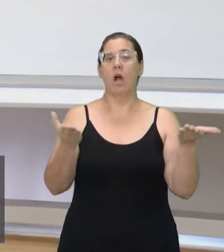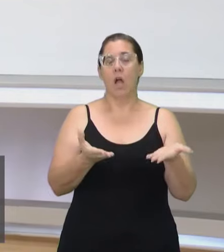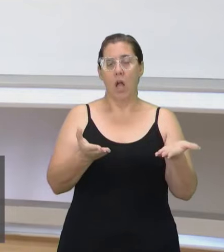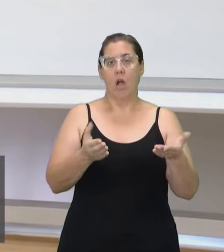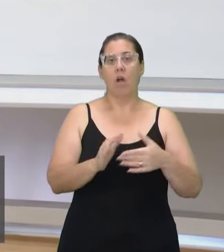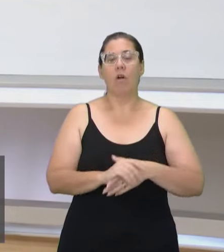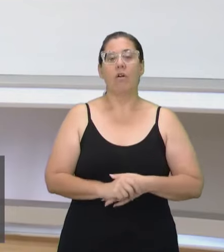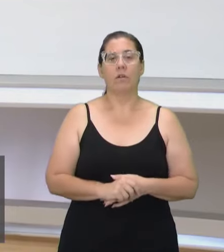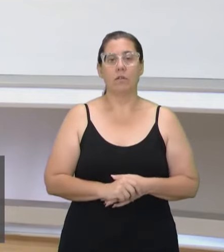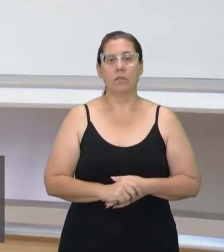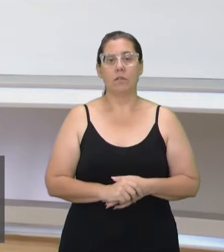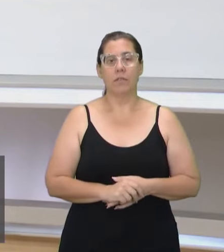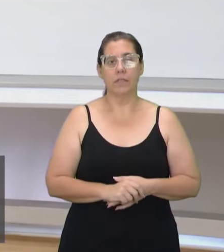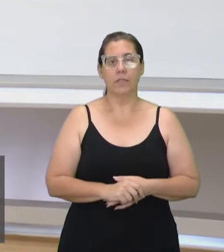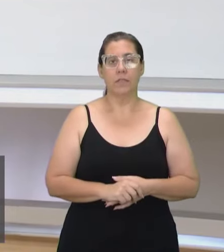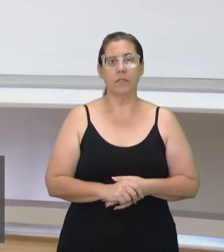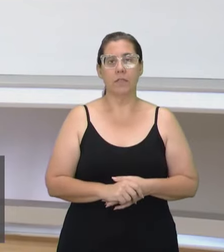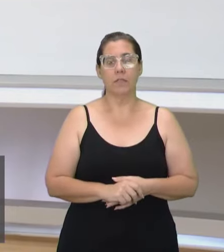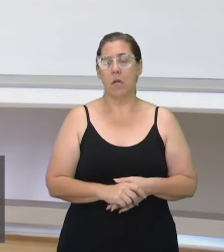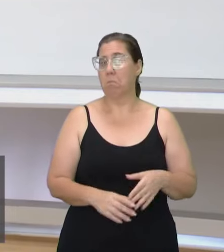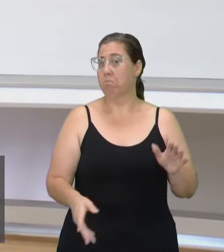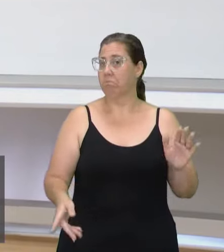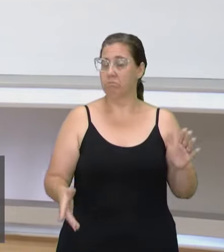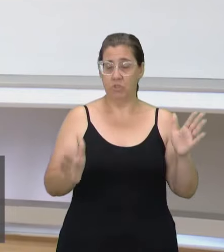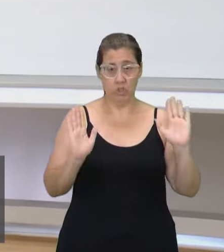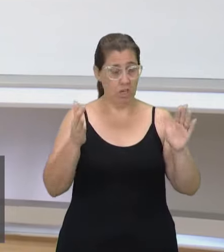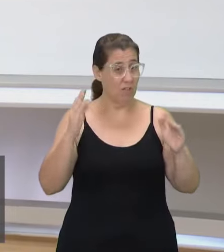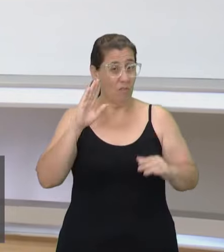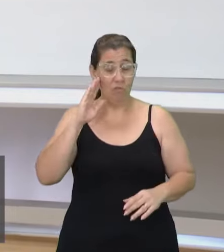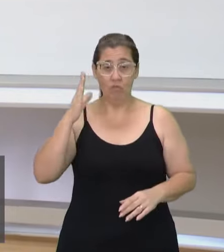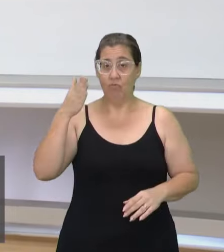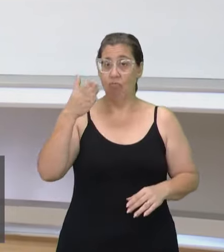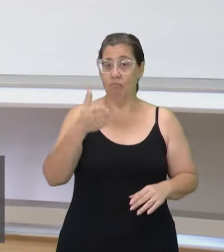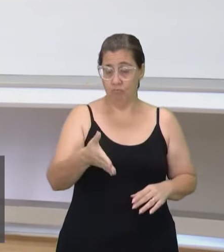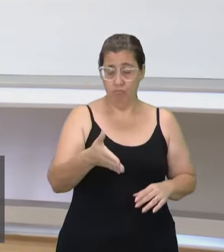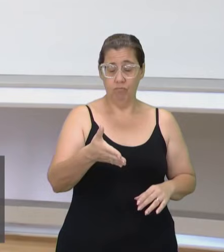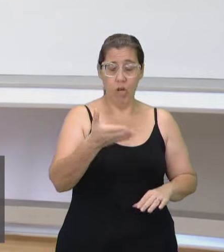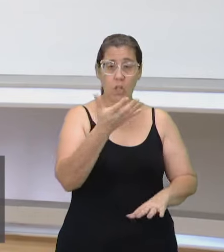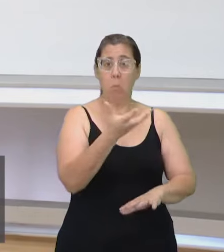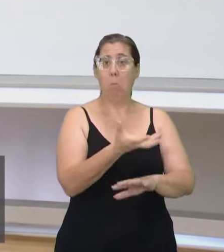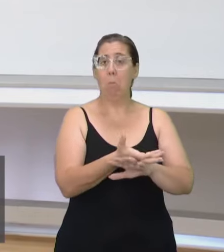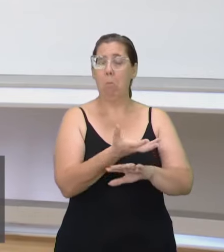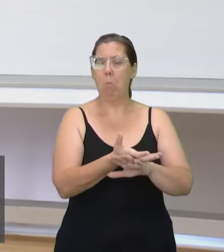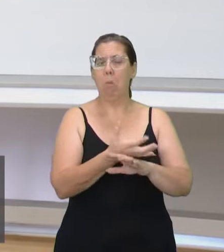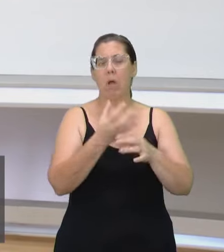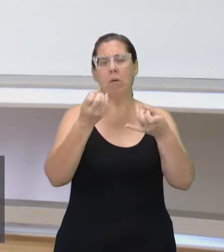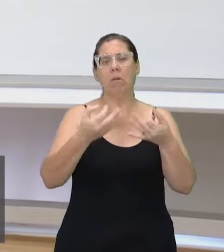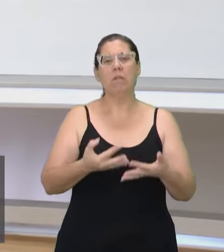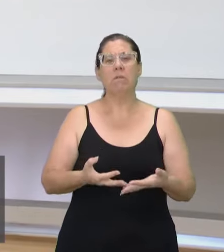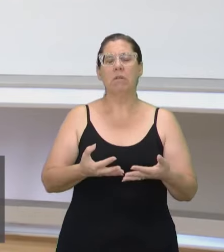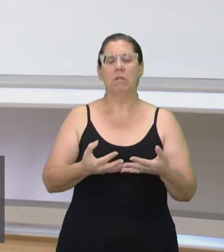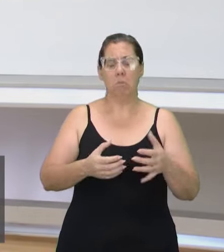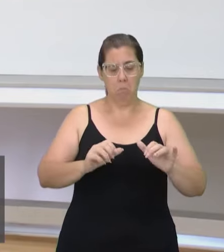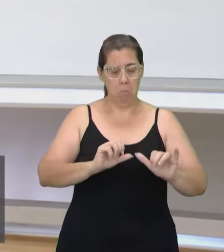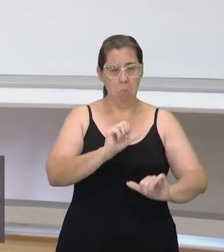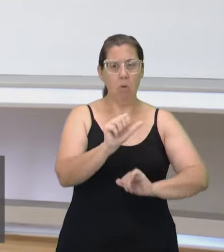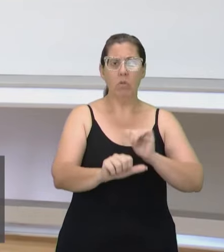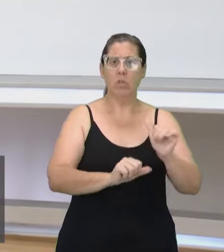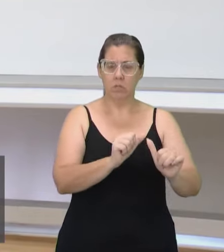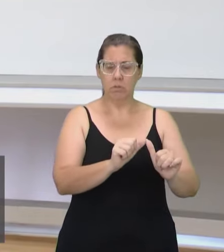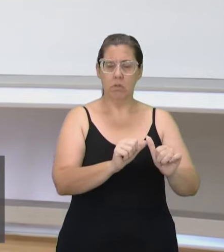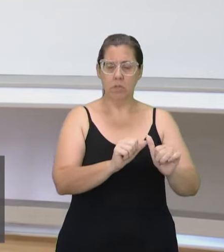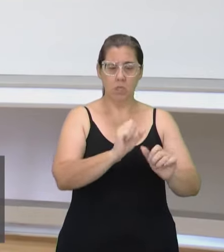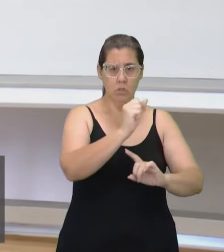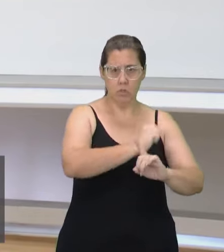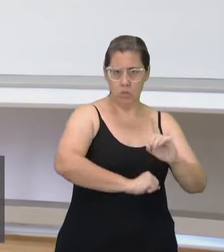vamos já para a própria matéria, né? Então, a gente sabe que a gente está falando de mudanças sociais num